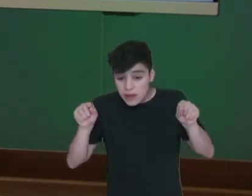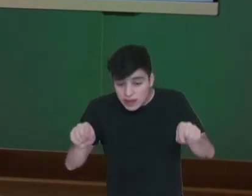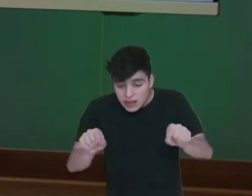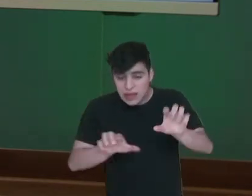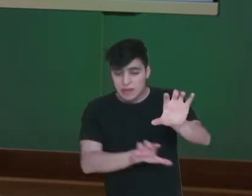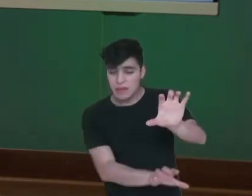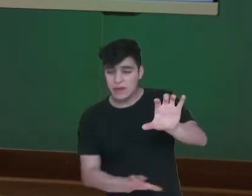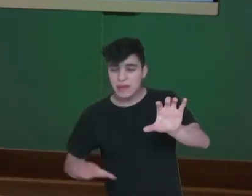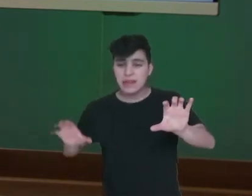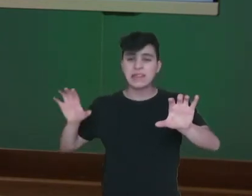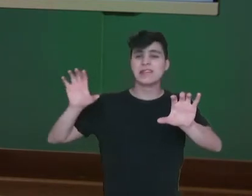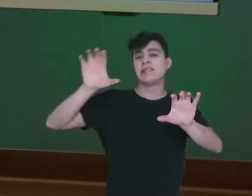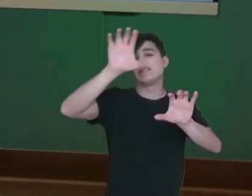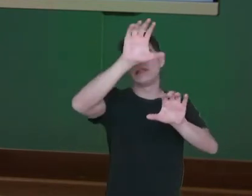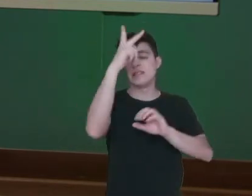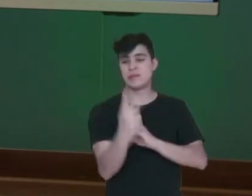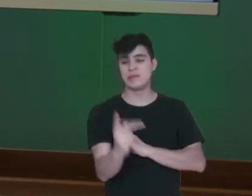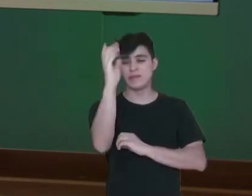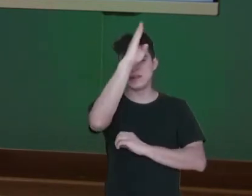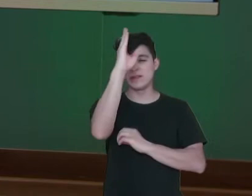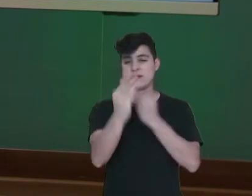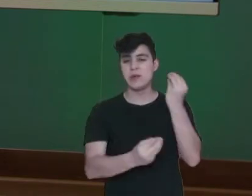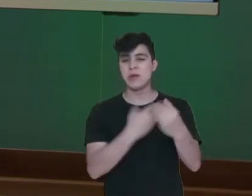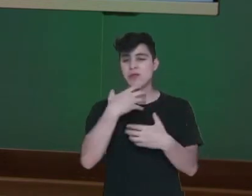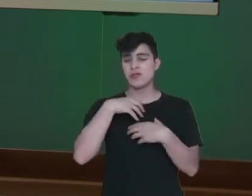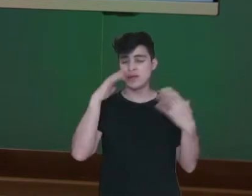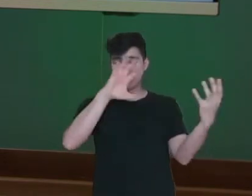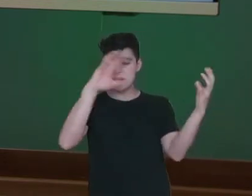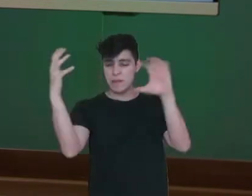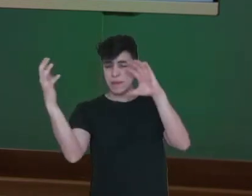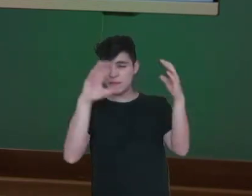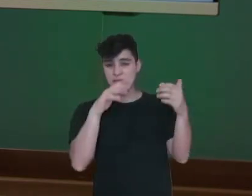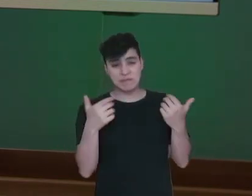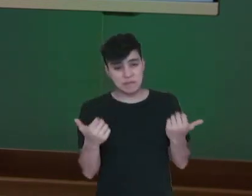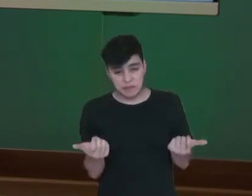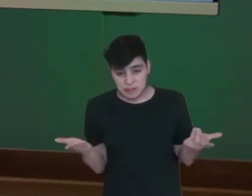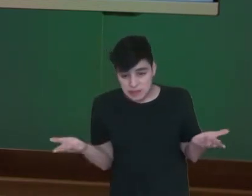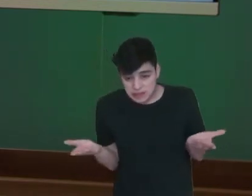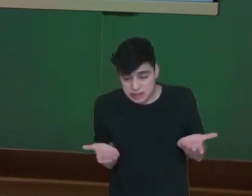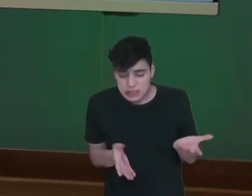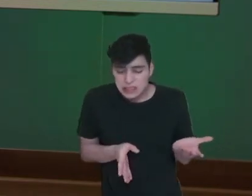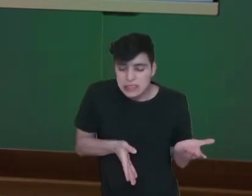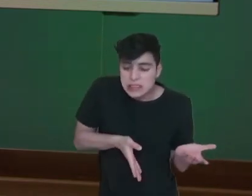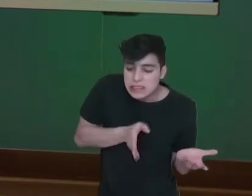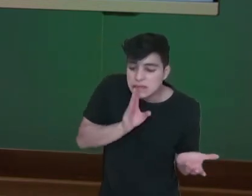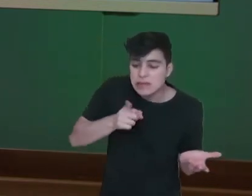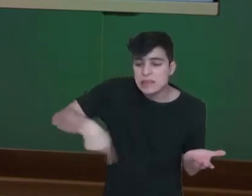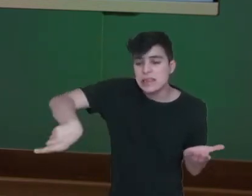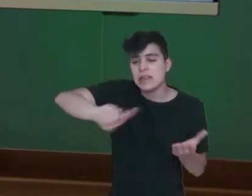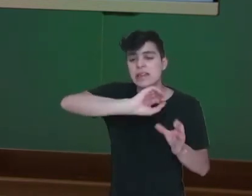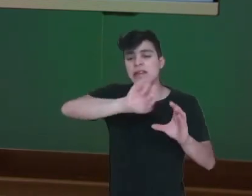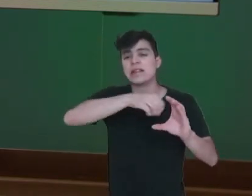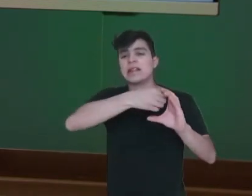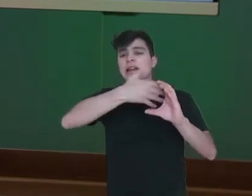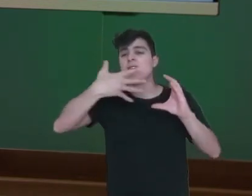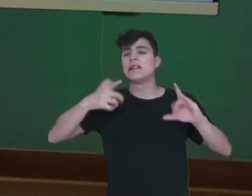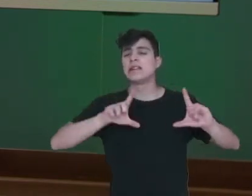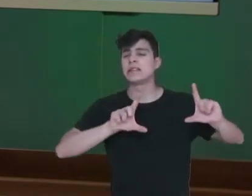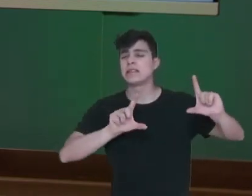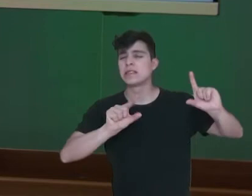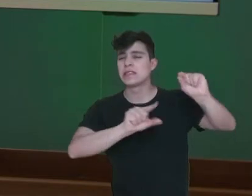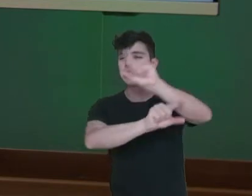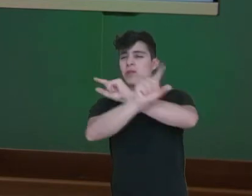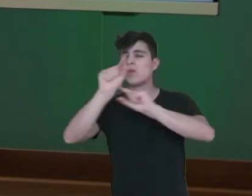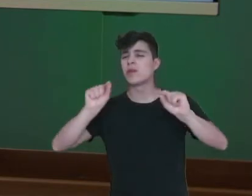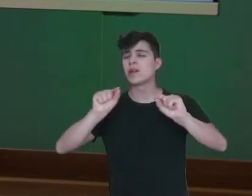divisão das áreas climáticas do Brasil, né? E aí vamos conhecer essas características de cada um desses